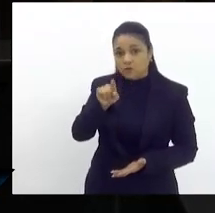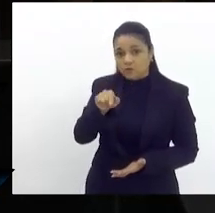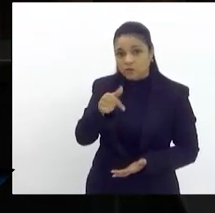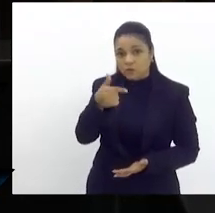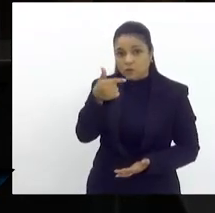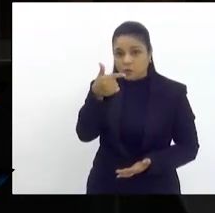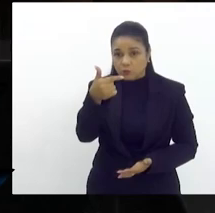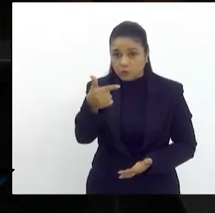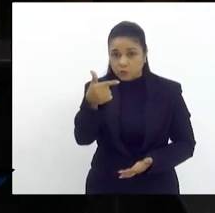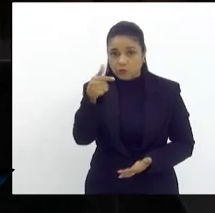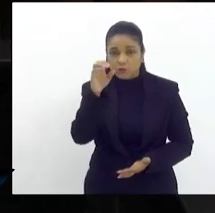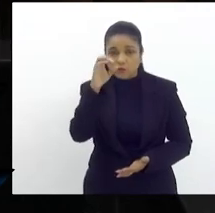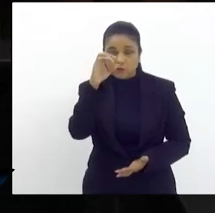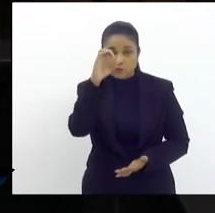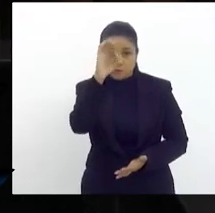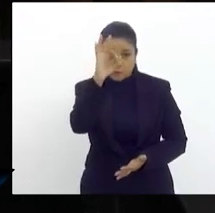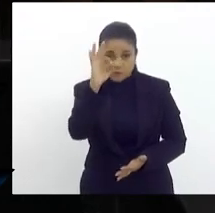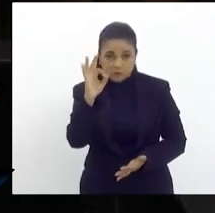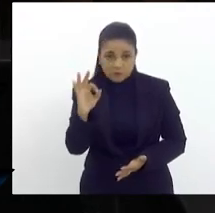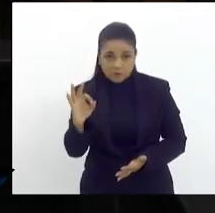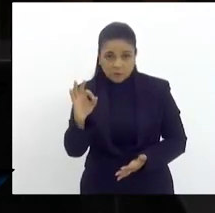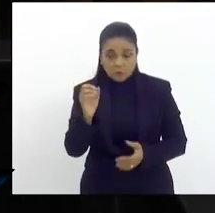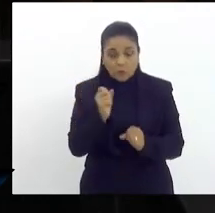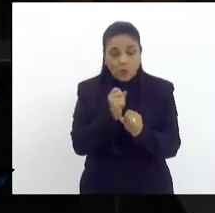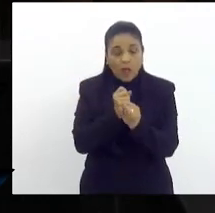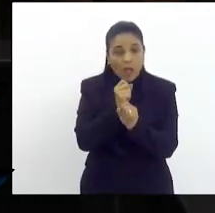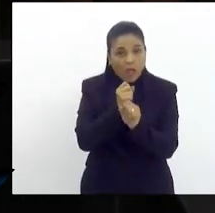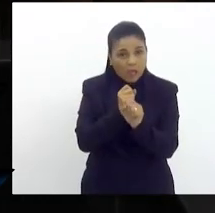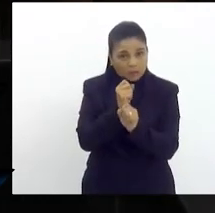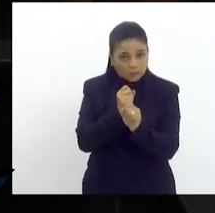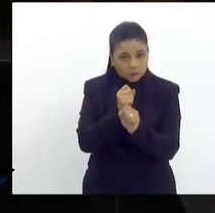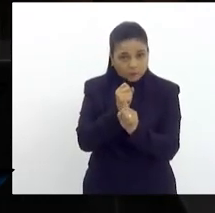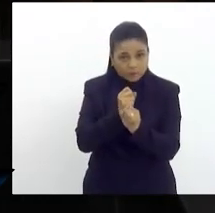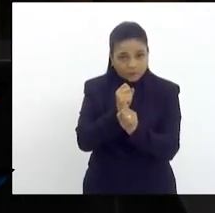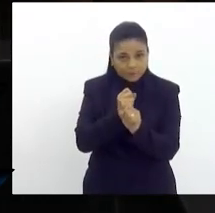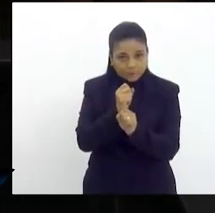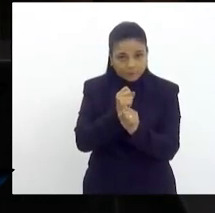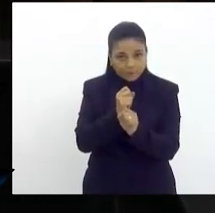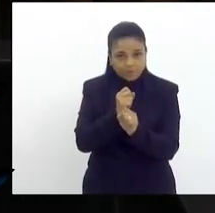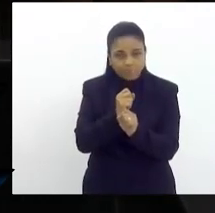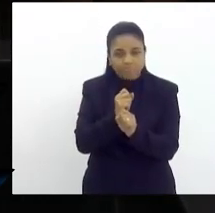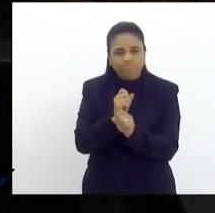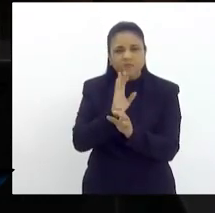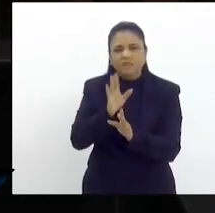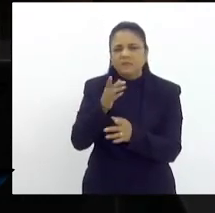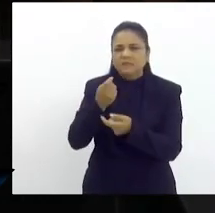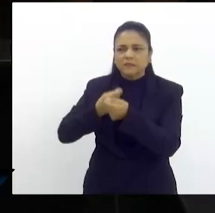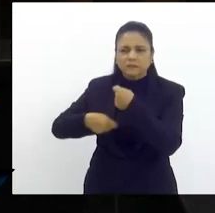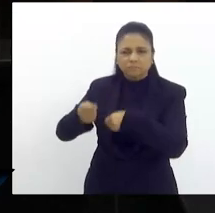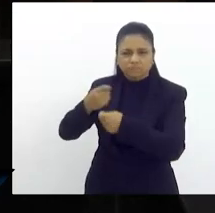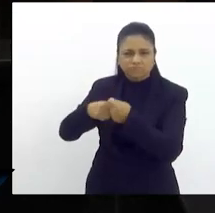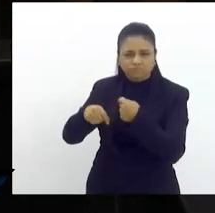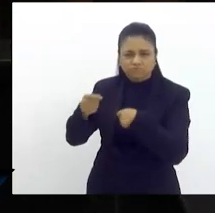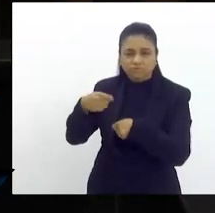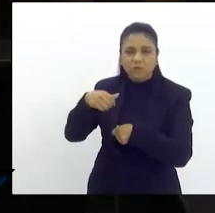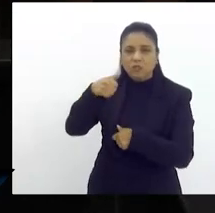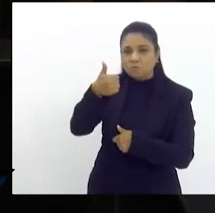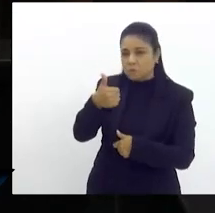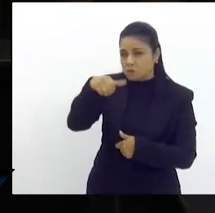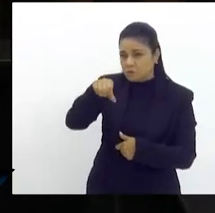cinco,2% ao ano porque desde a renegociação da dívida em 98